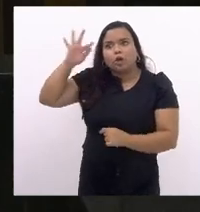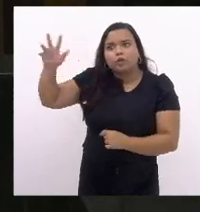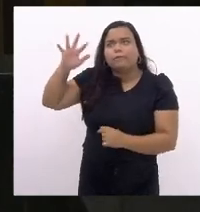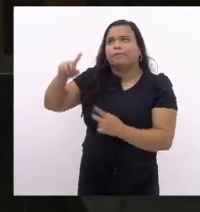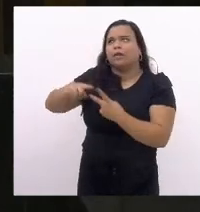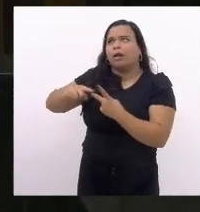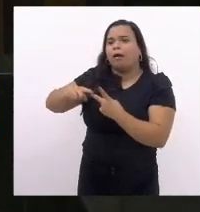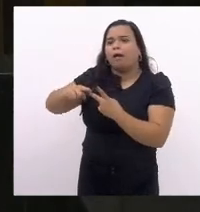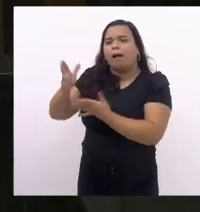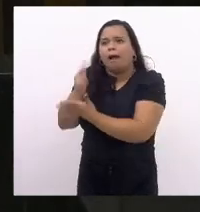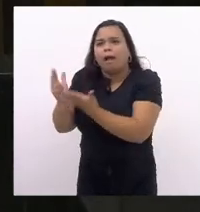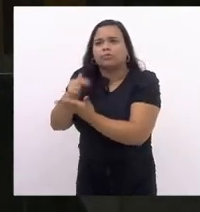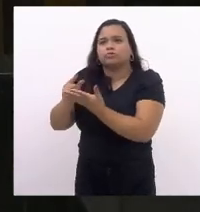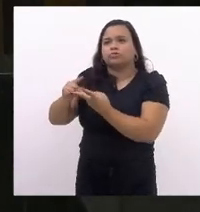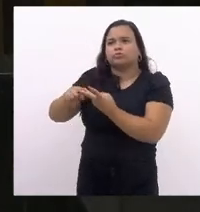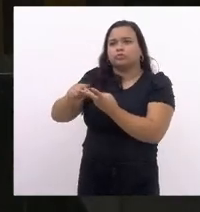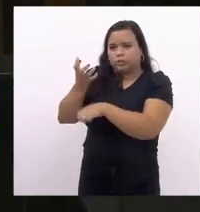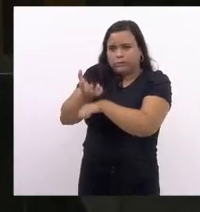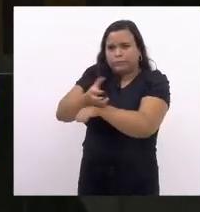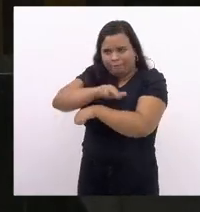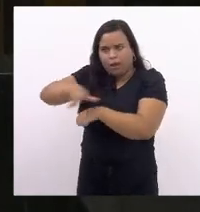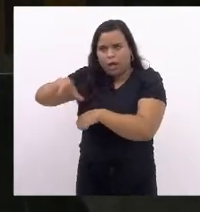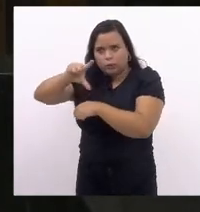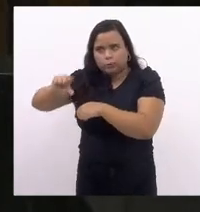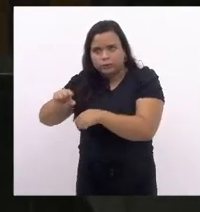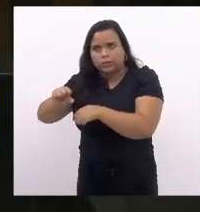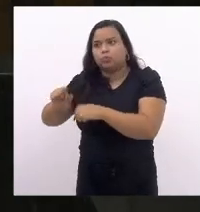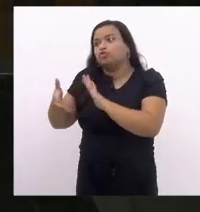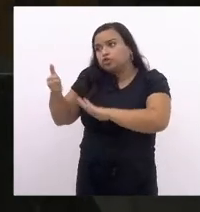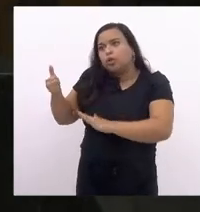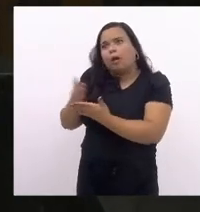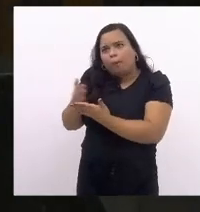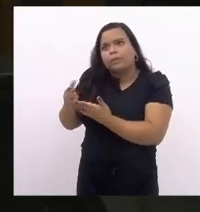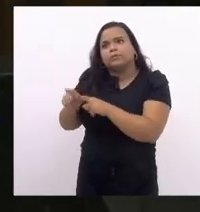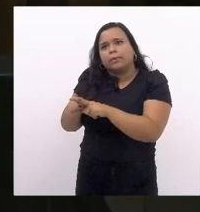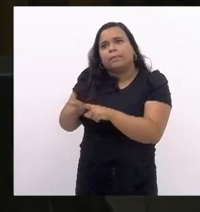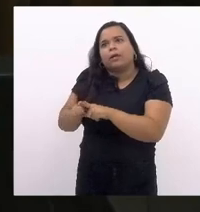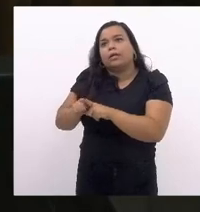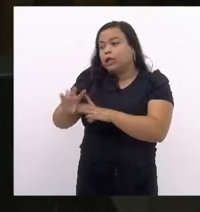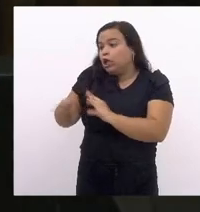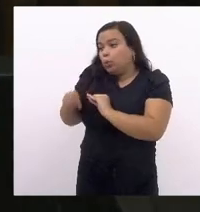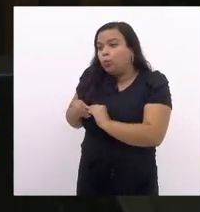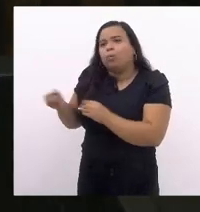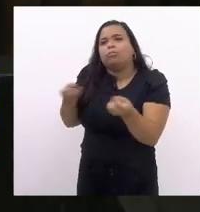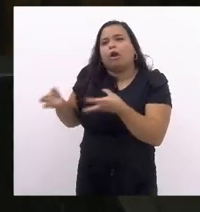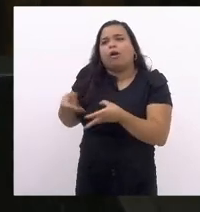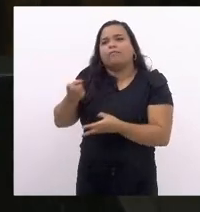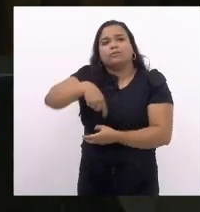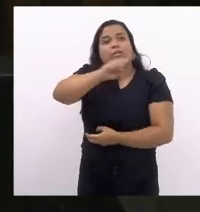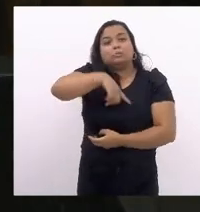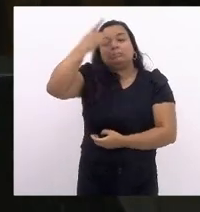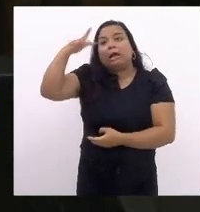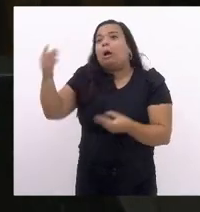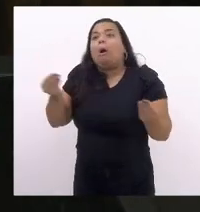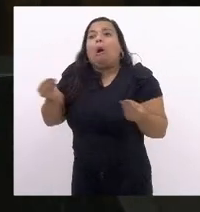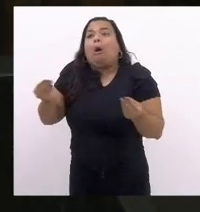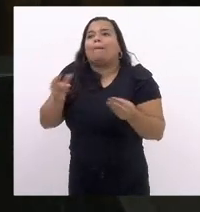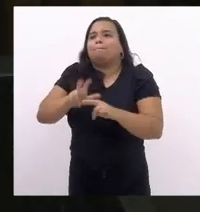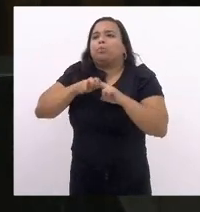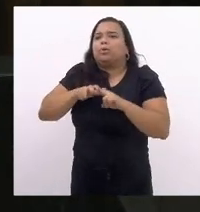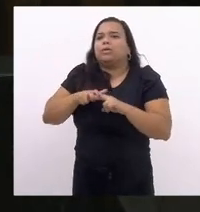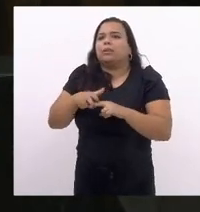artes, né, de outras disciplinas, incluiu outras que ainda ninguém sabe como é que vai ser exatamente, então, por isso, ainda não pode ter nem